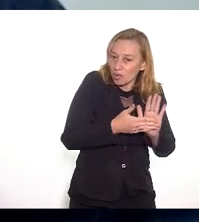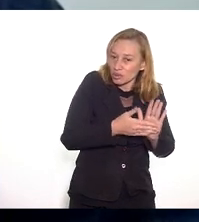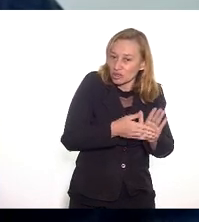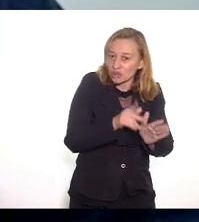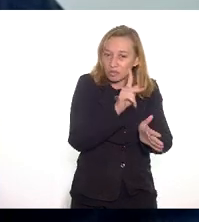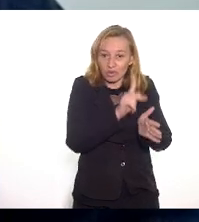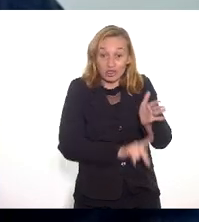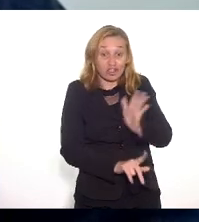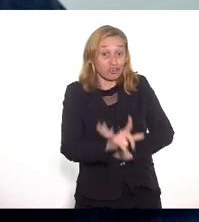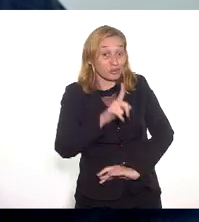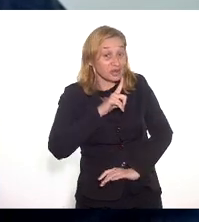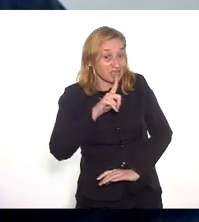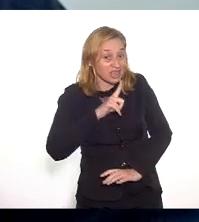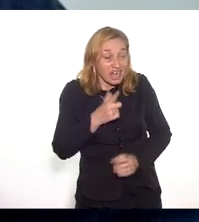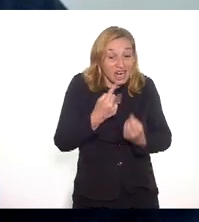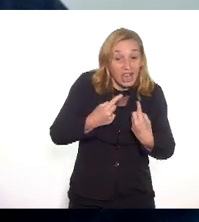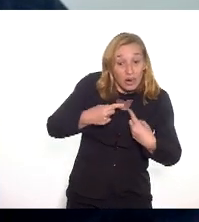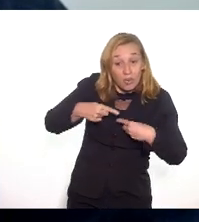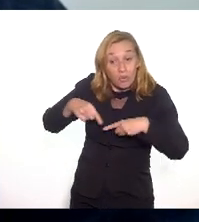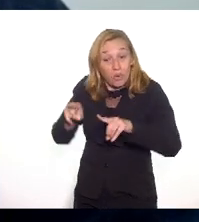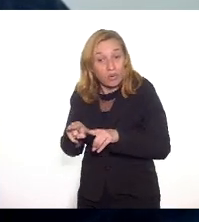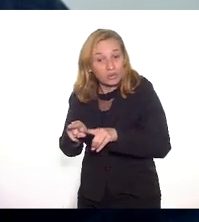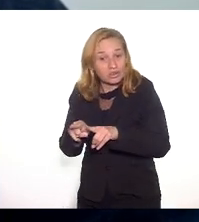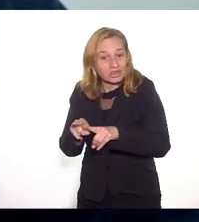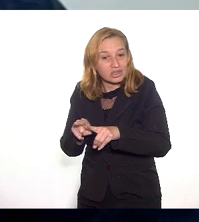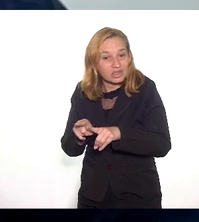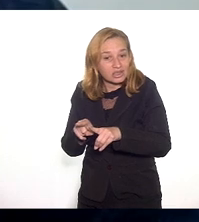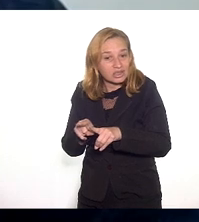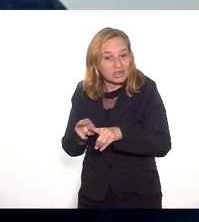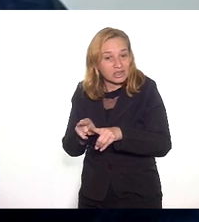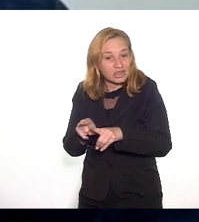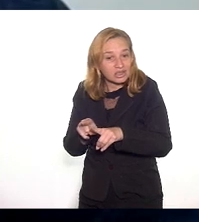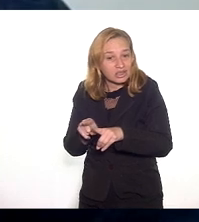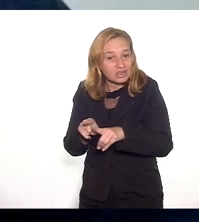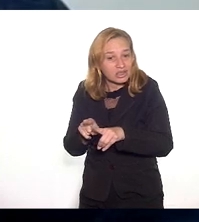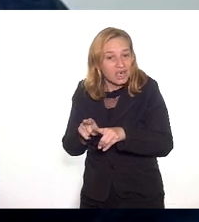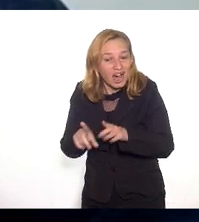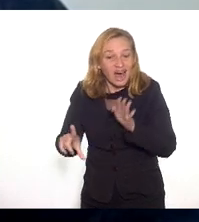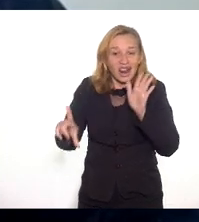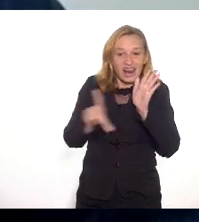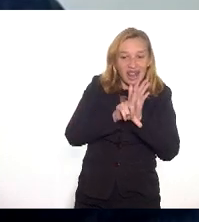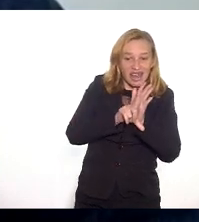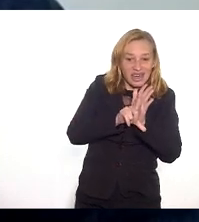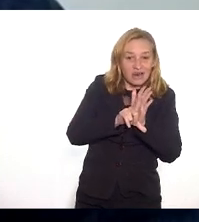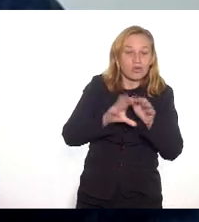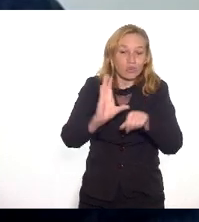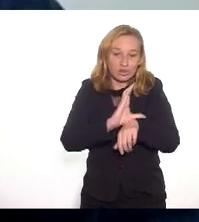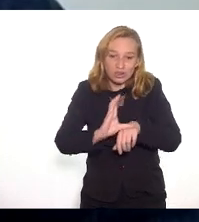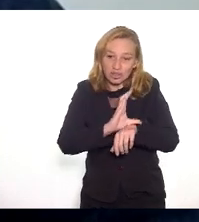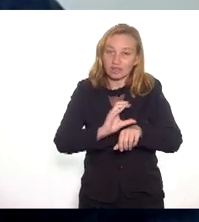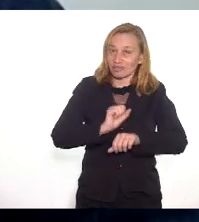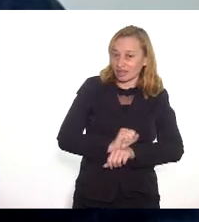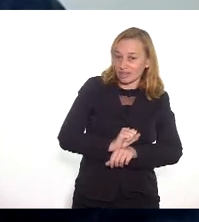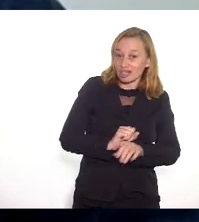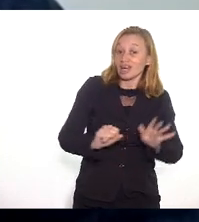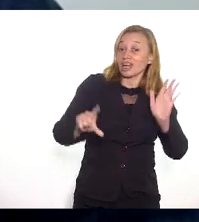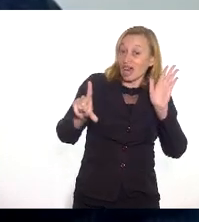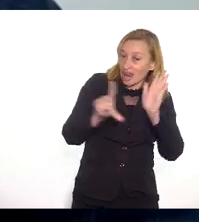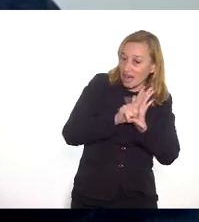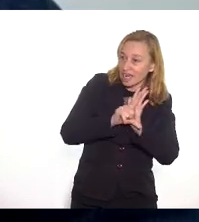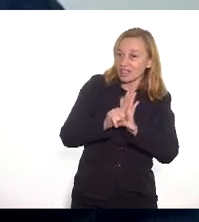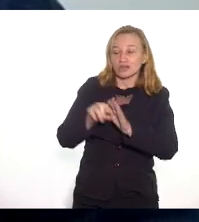contém contrariam o dispositivo constitucional. Pode ser o dispositivo constitucional do Estado de